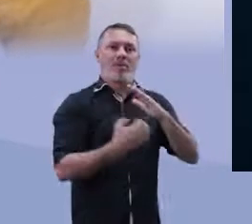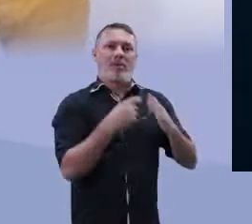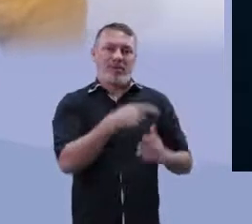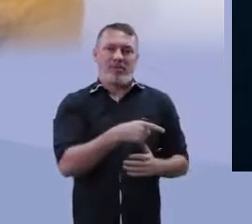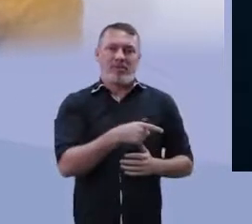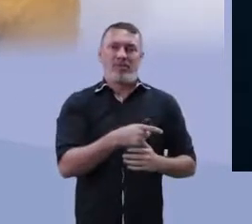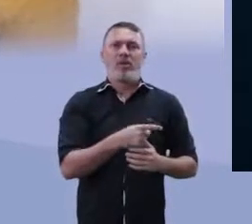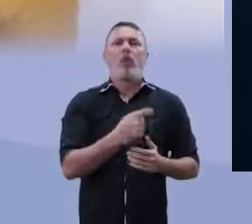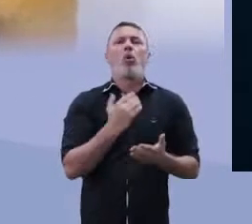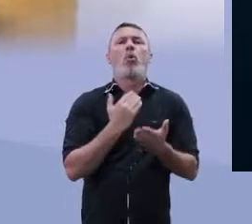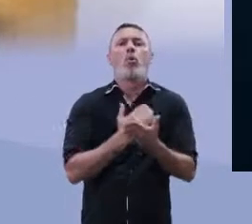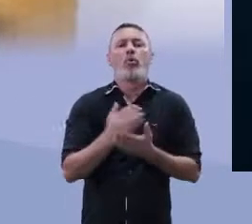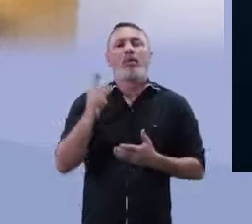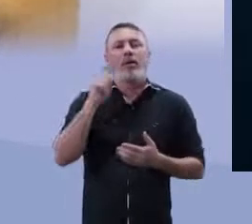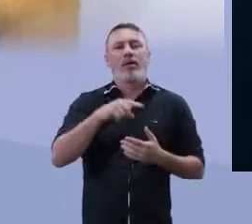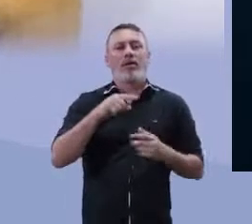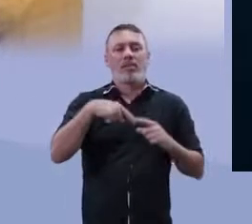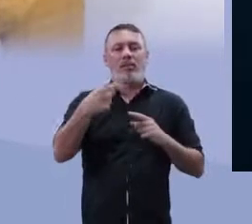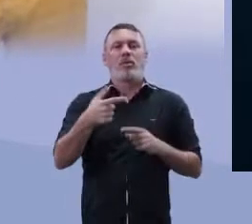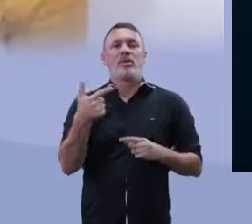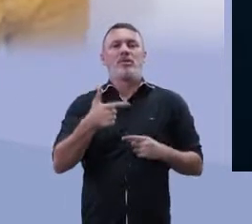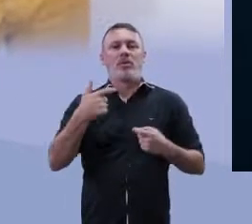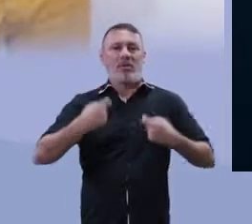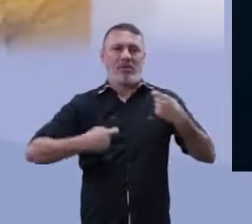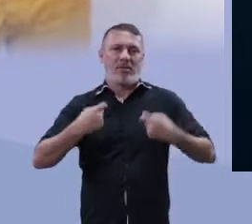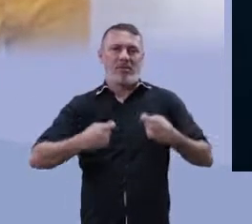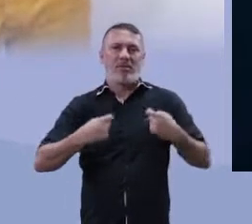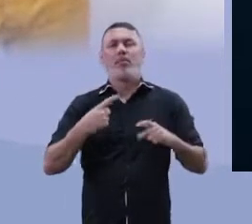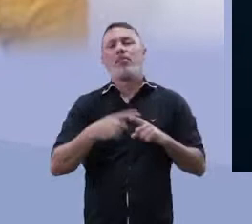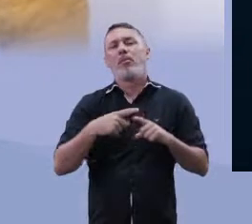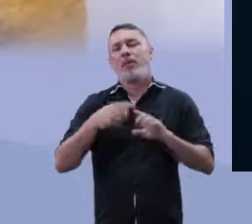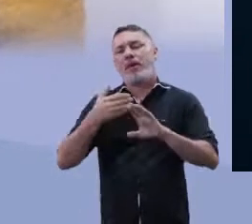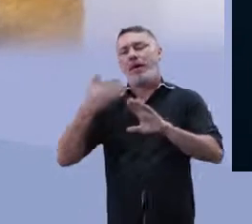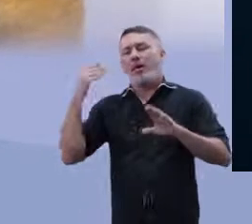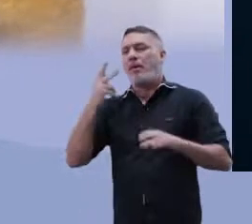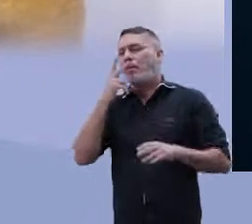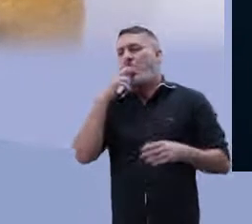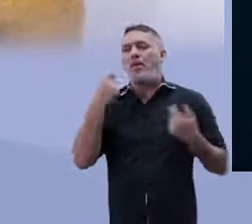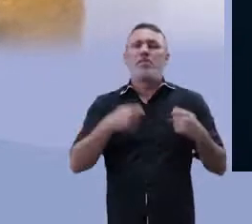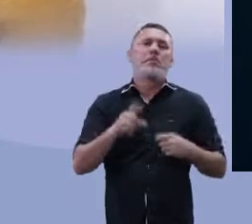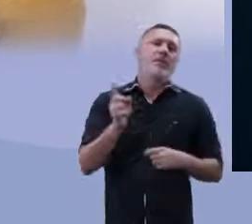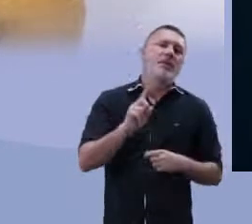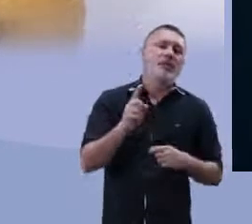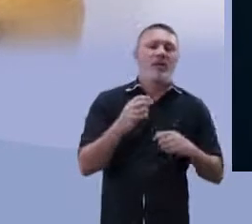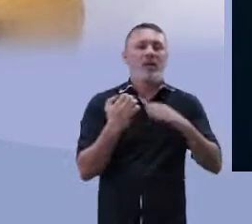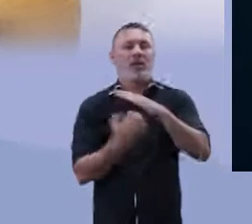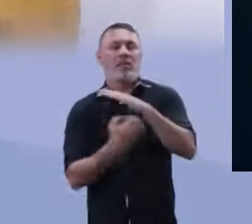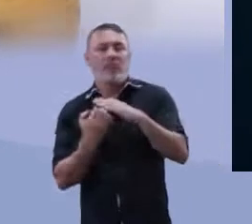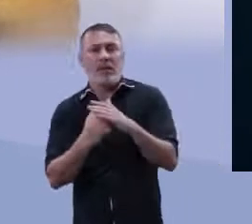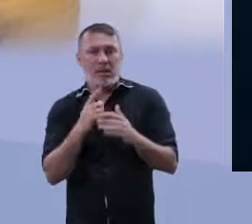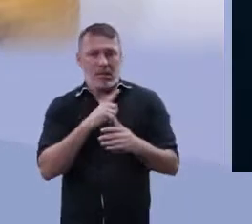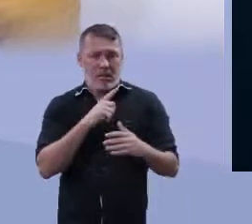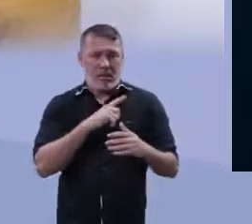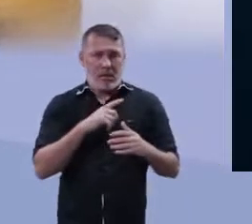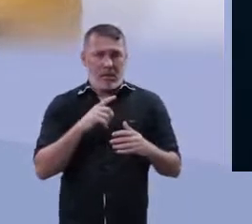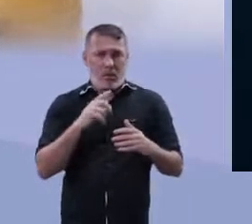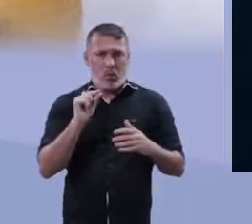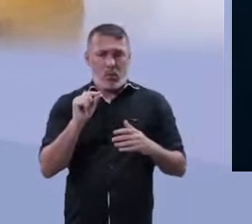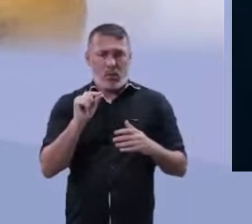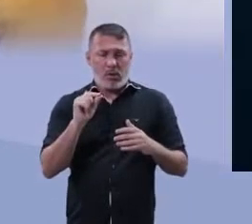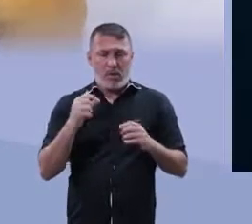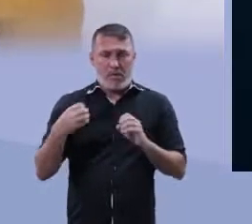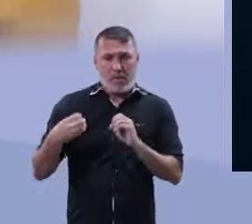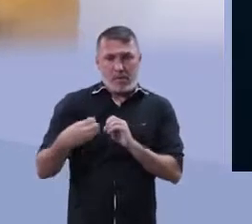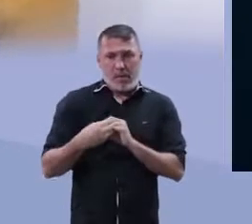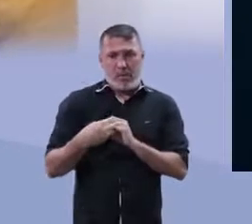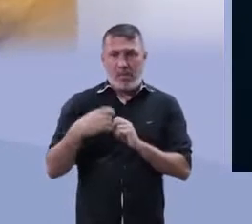guerra, né, não havendo mais aquela coisa de uma necessidade da empresa se instalar do lado da